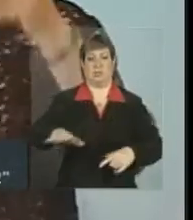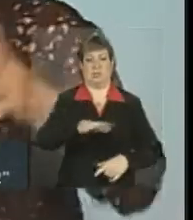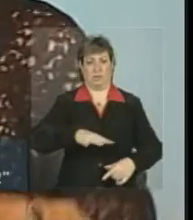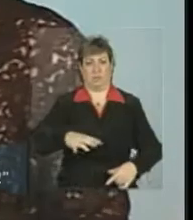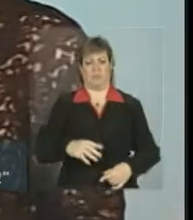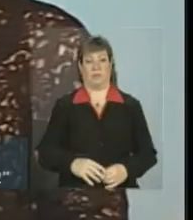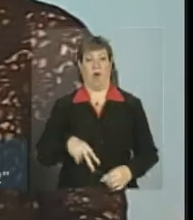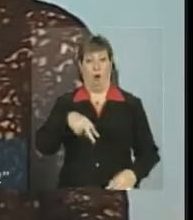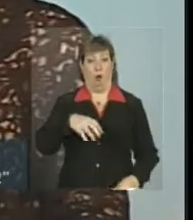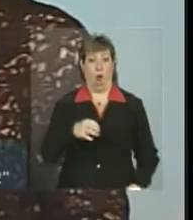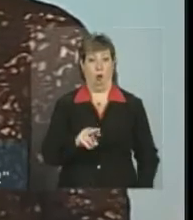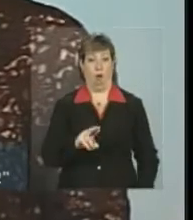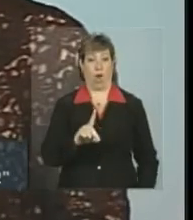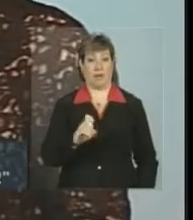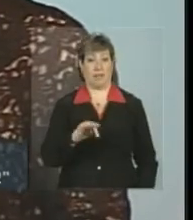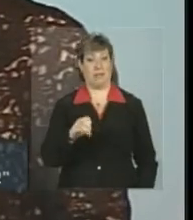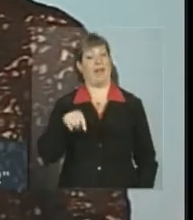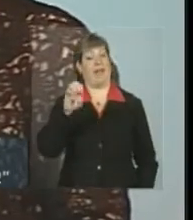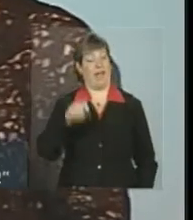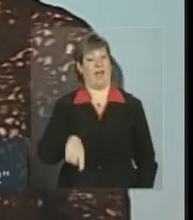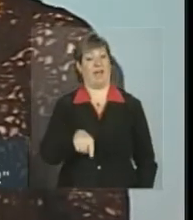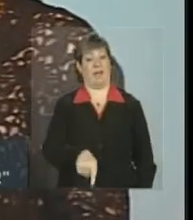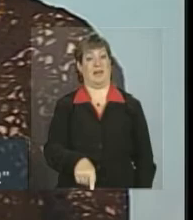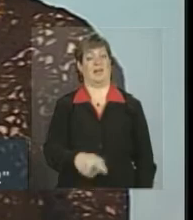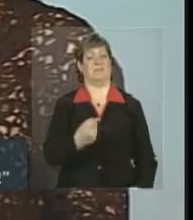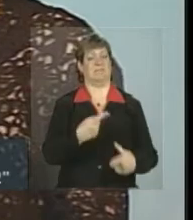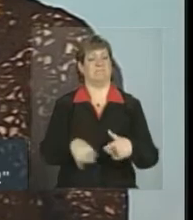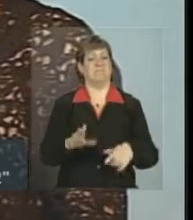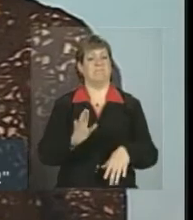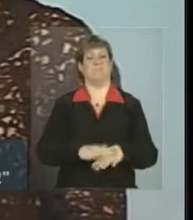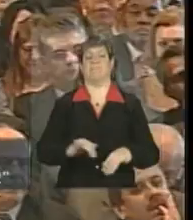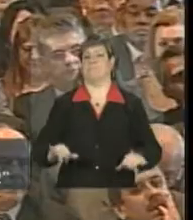O Nordeste é uma dessas regiões.